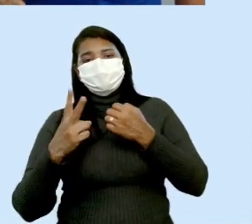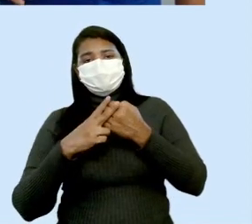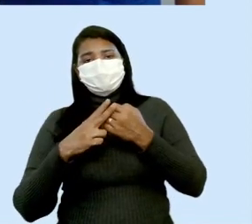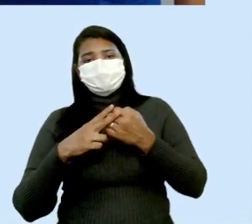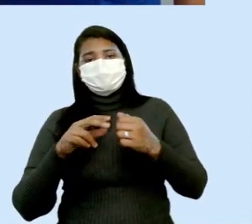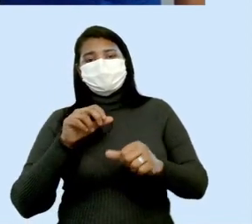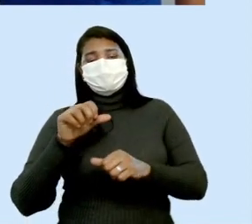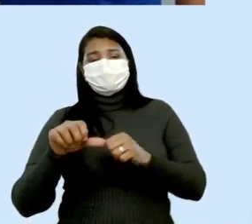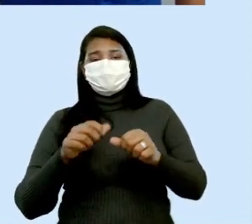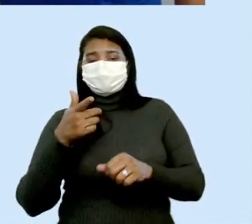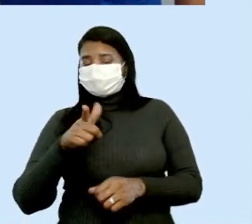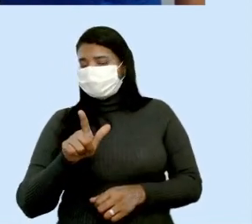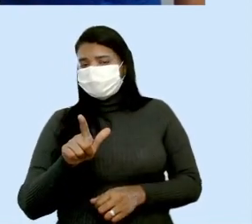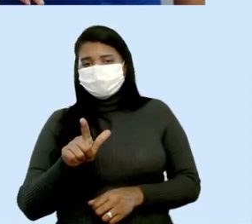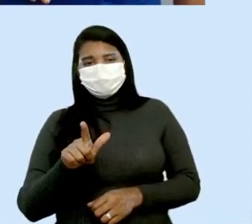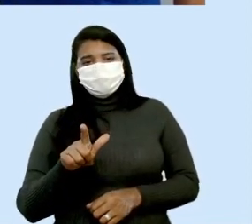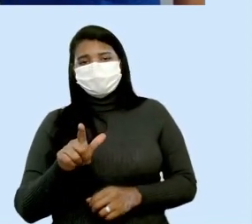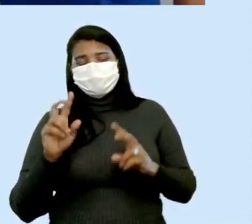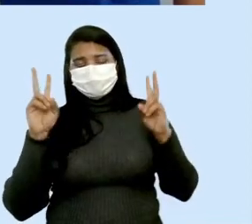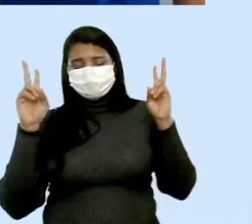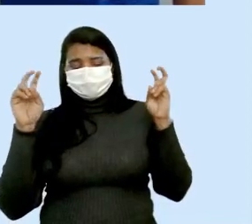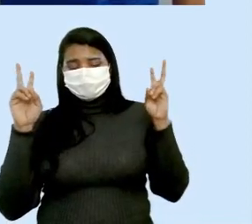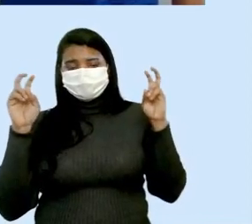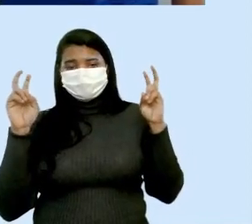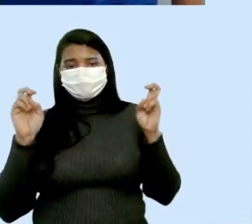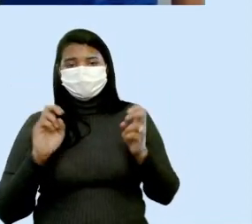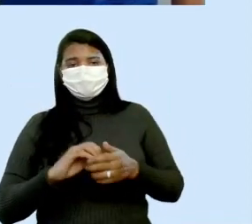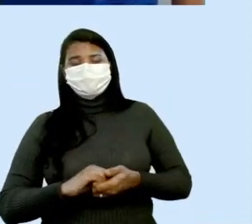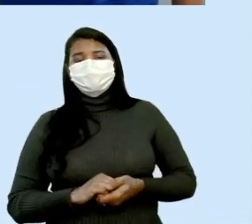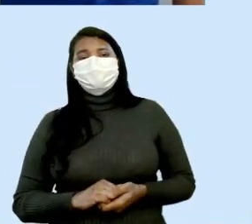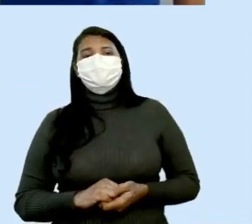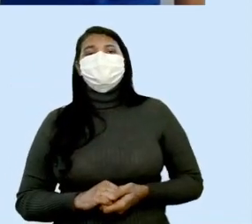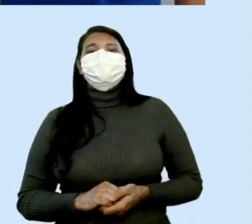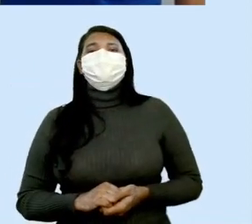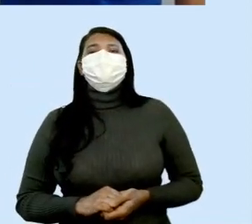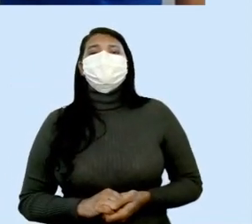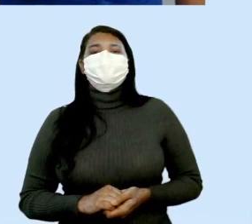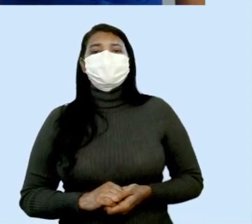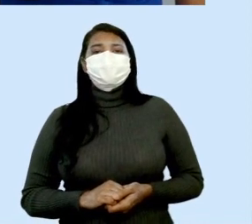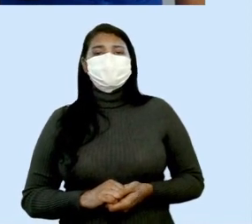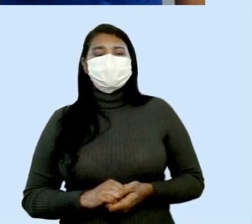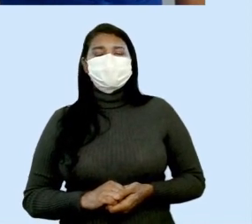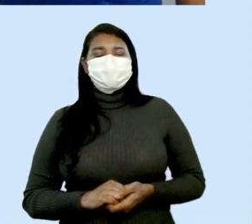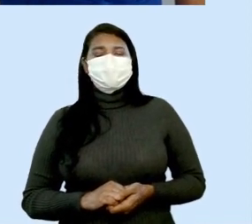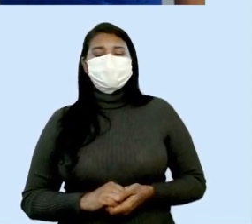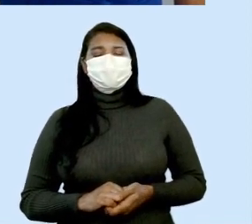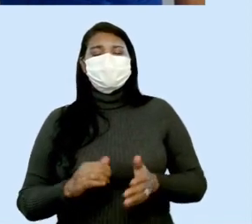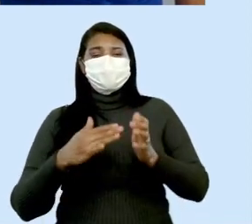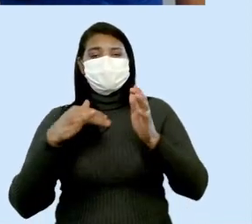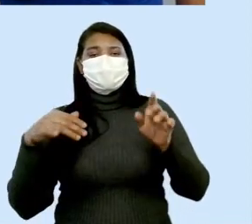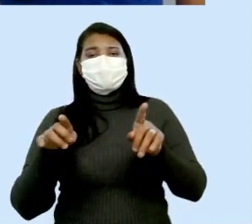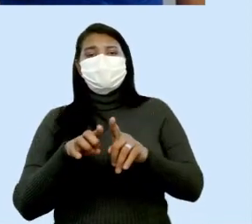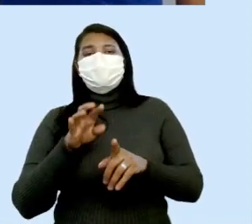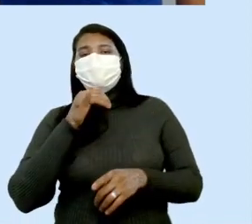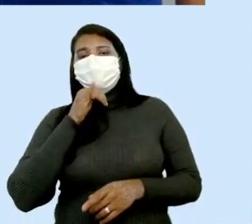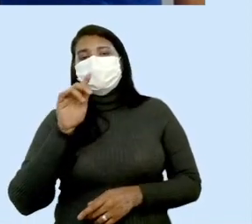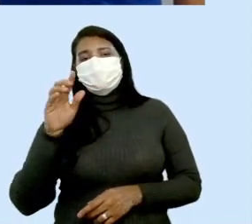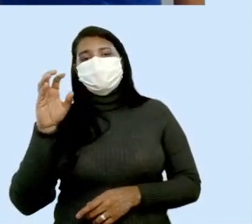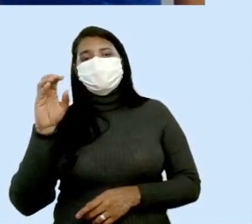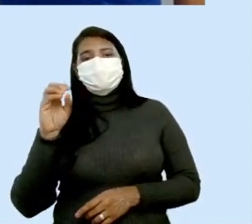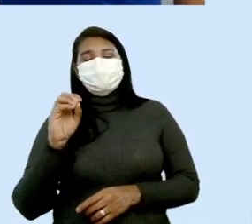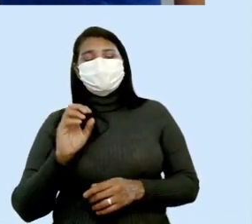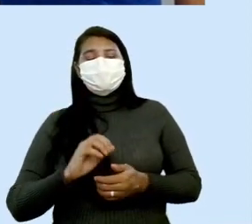inalterado. Inalterado entre aspas. Ele vai se manter na forma do infinitivo sem to. Ali, ó, go.